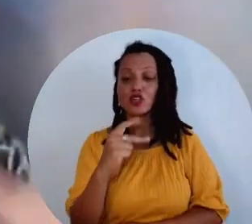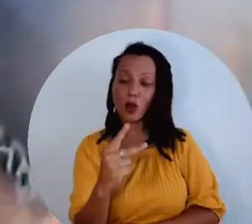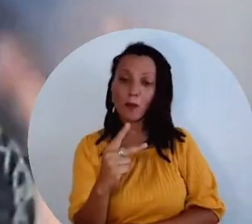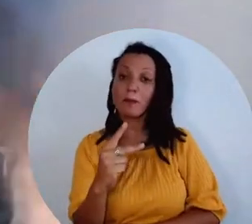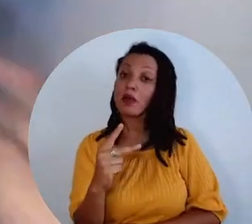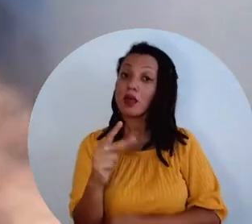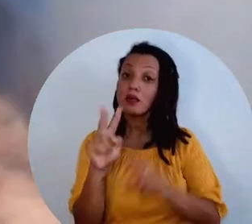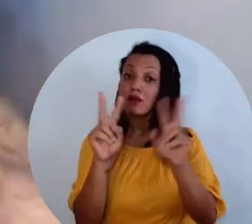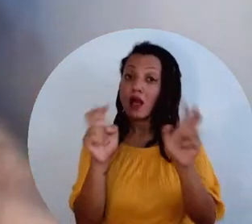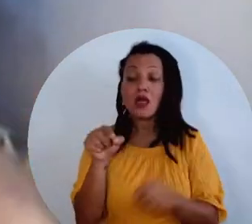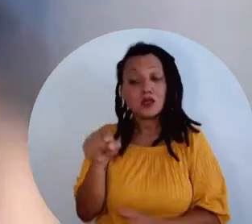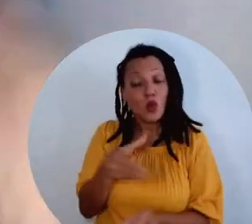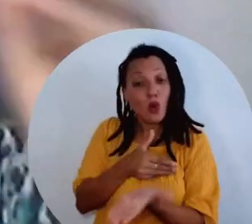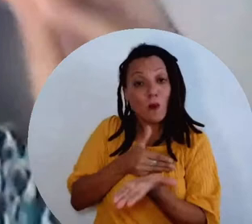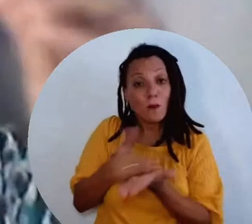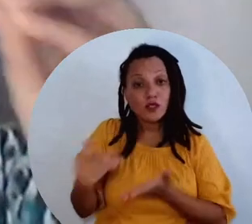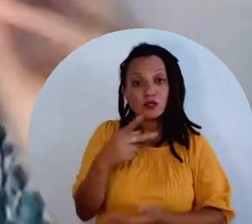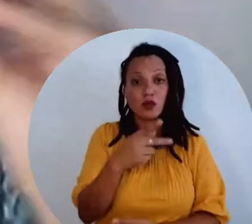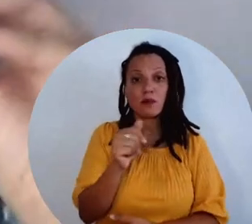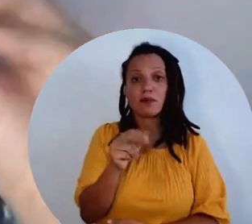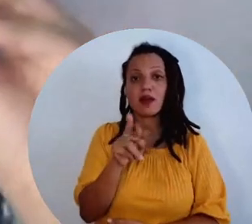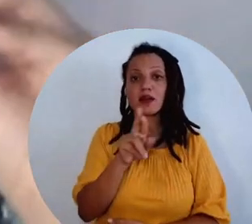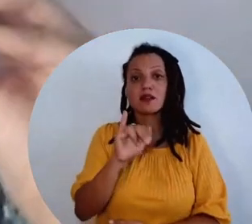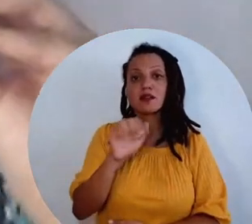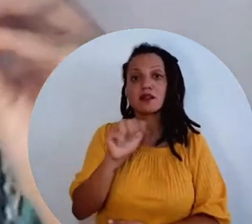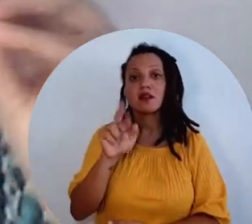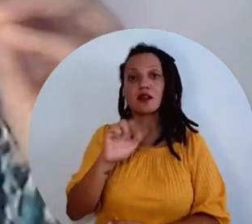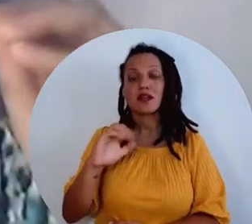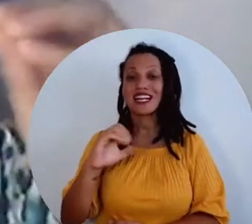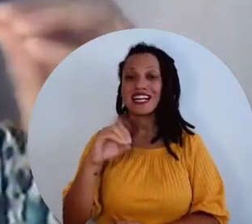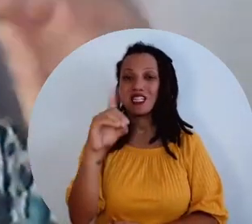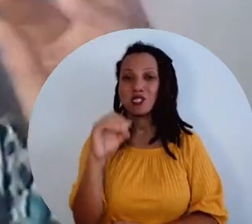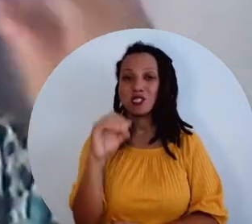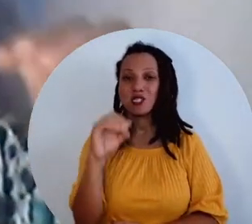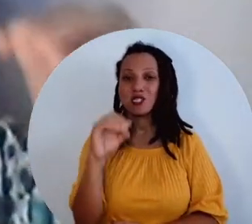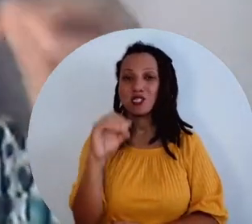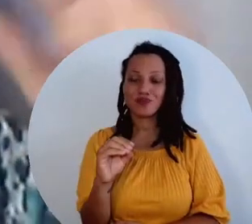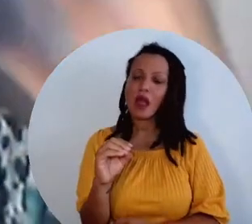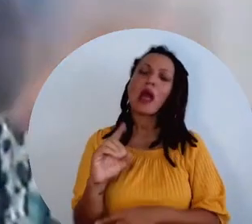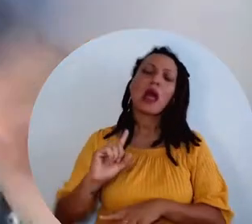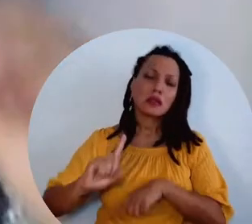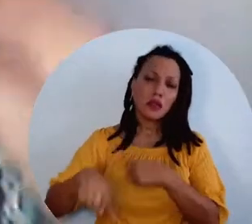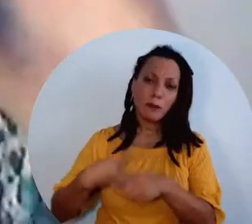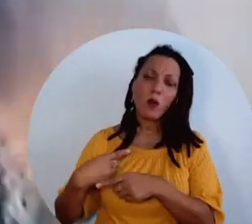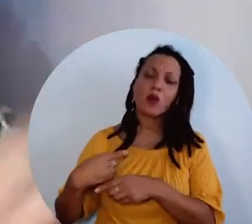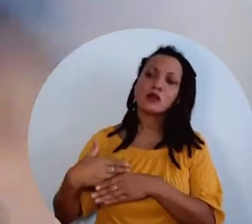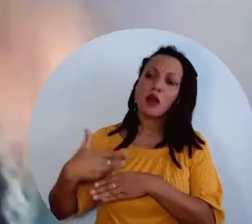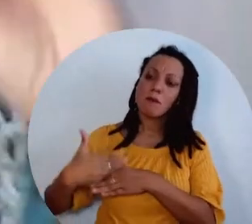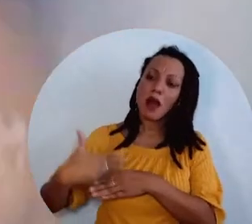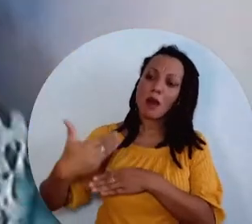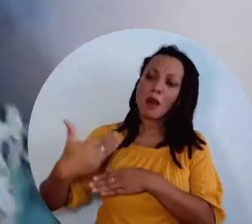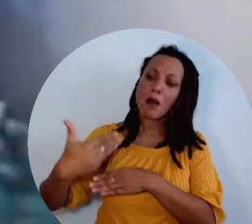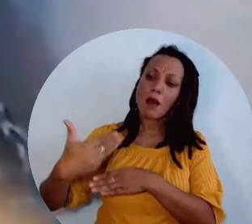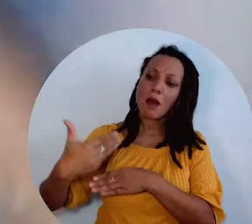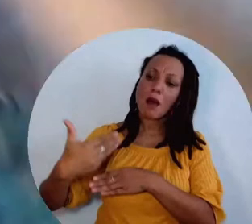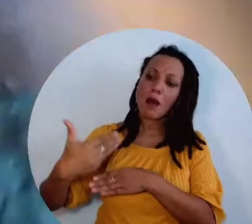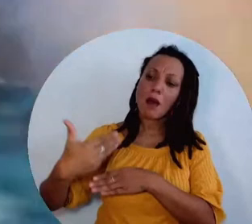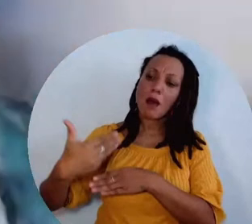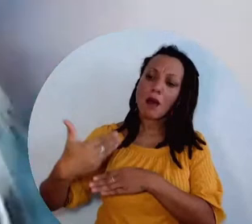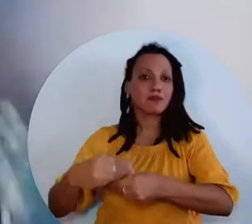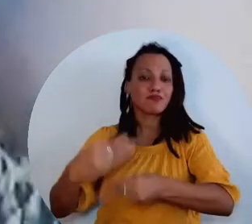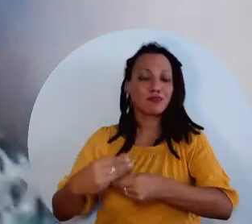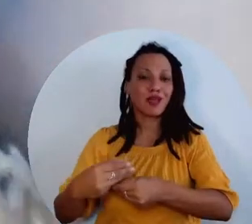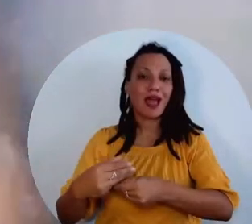patriarcado. Uma das, né? É assim, o embrião, que no passar do tempo vão ser o quê? Acrescentados outros tópicos